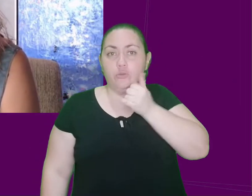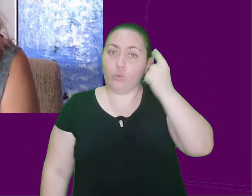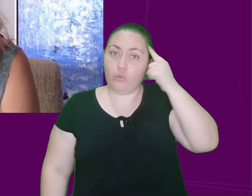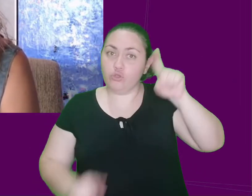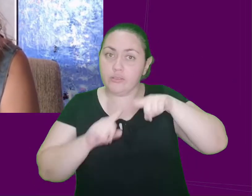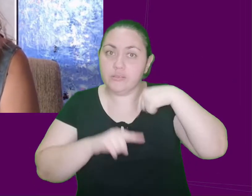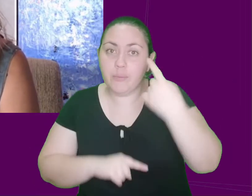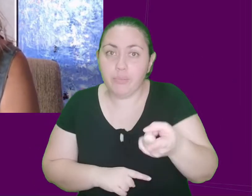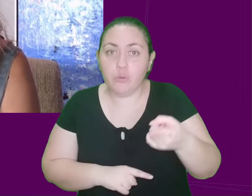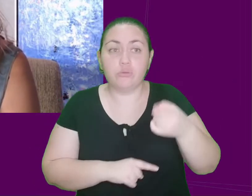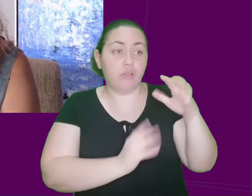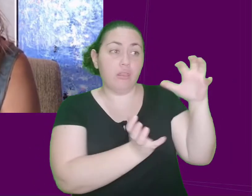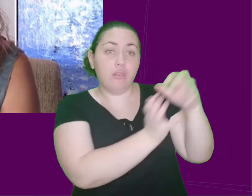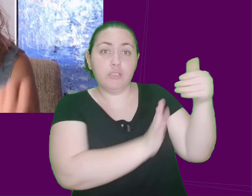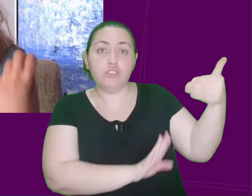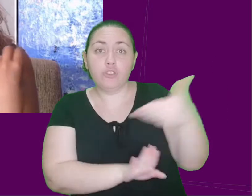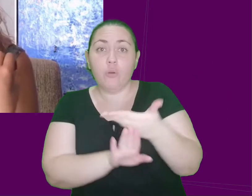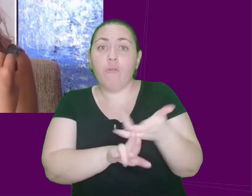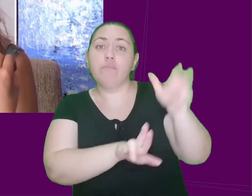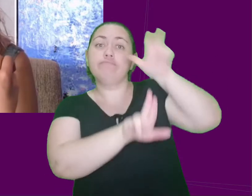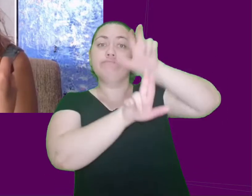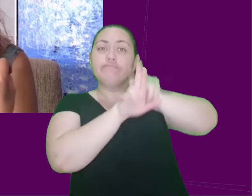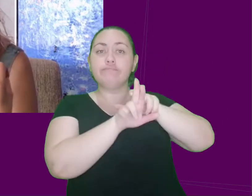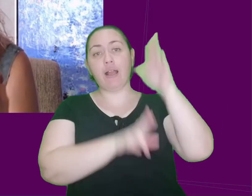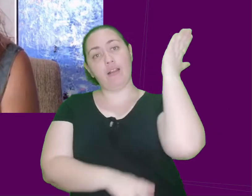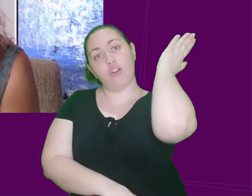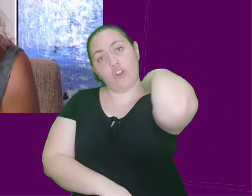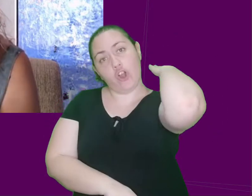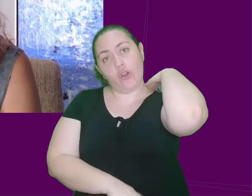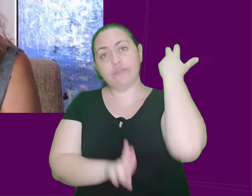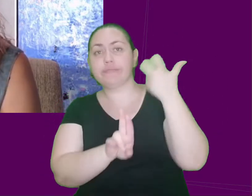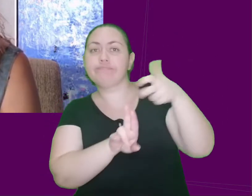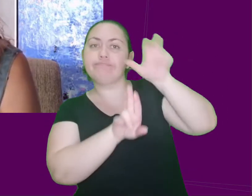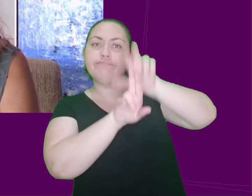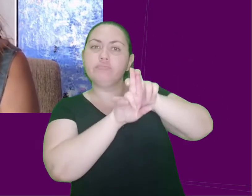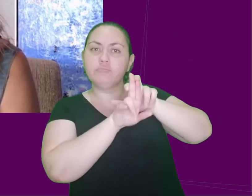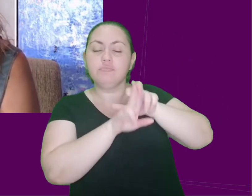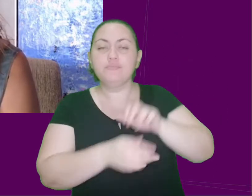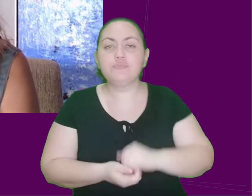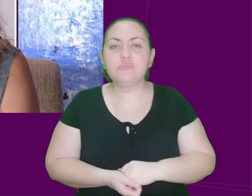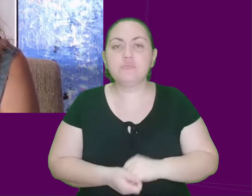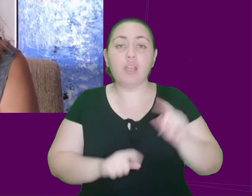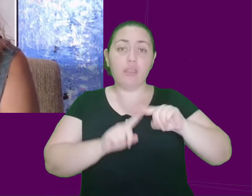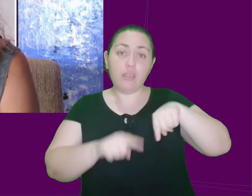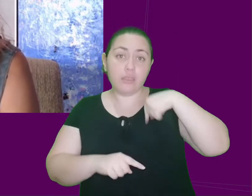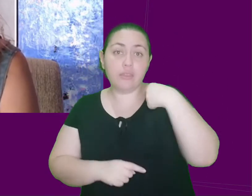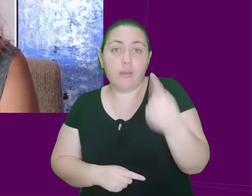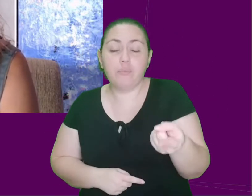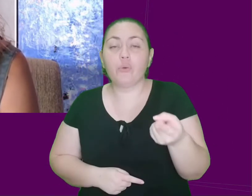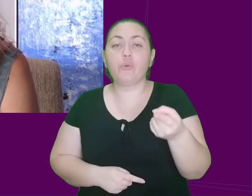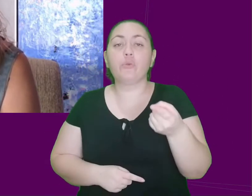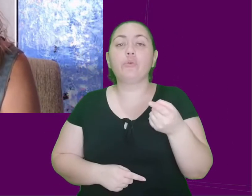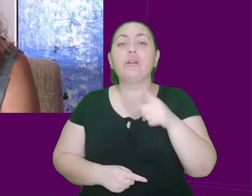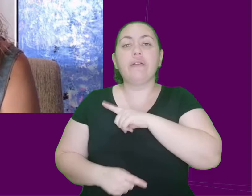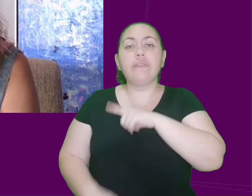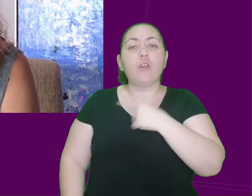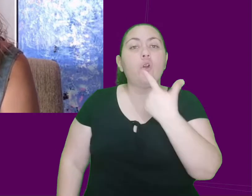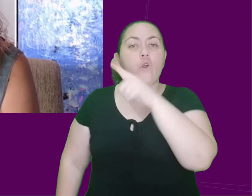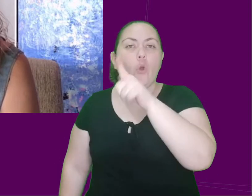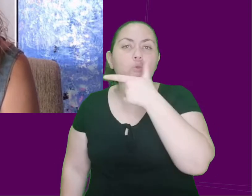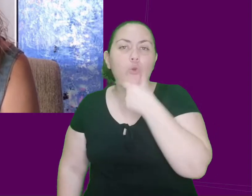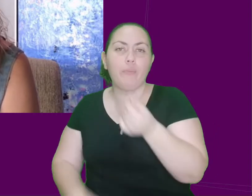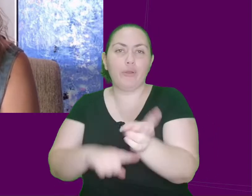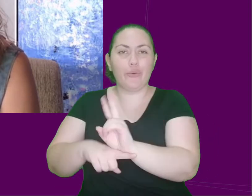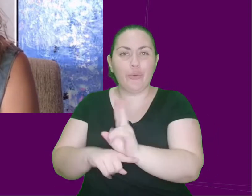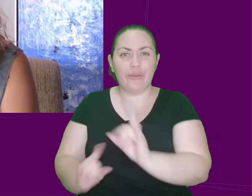dia após isso, o réptil se instala em suas costas. Depois desse fato inusitado, o jovem é intimado